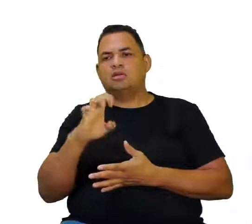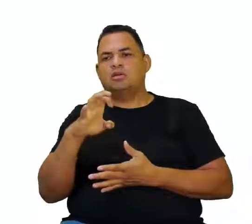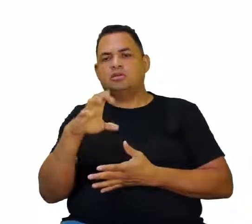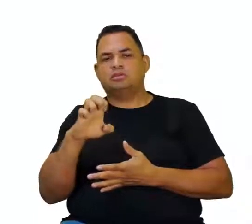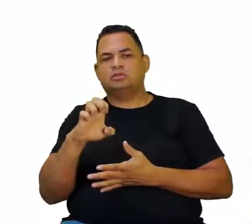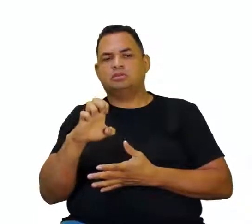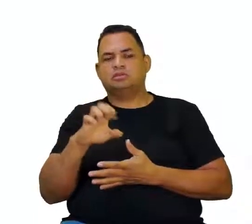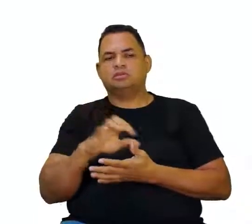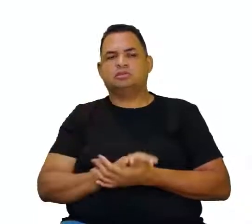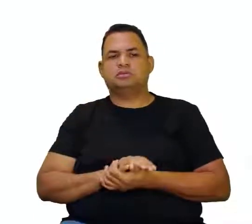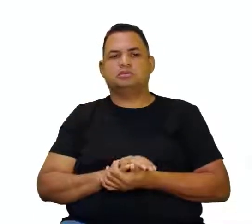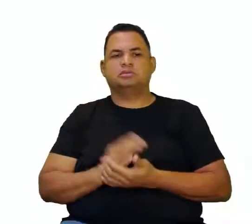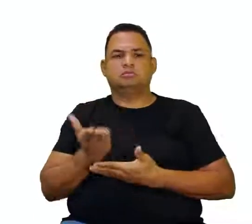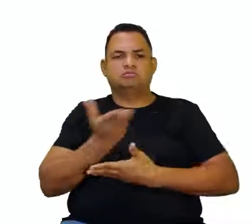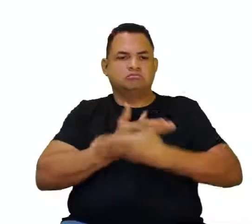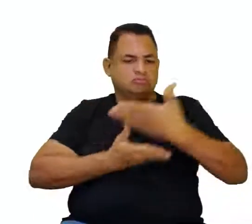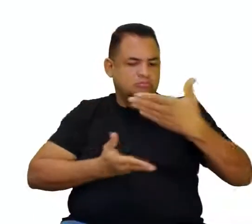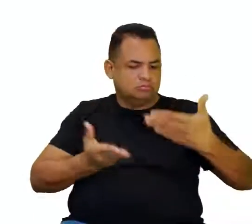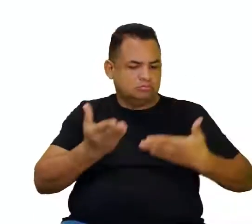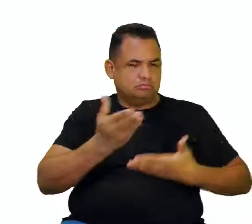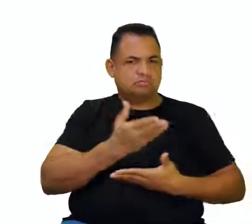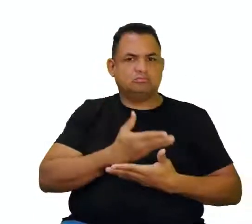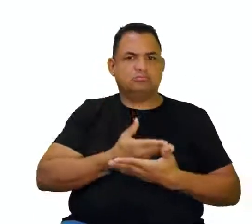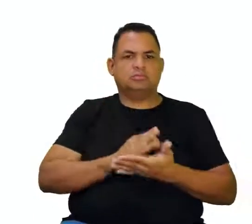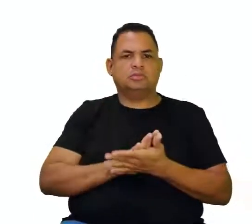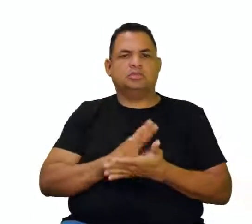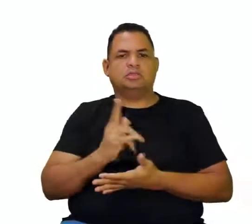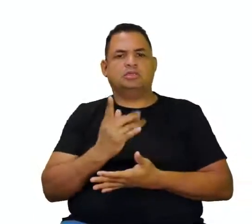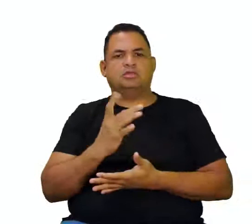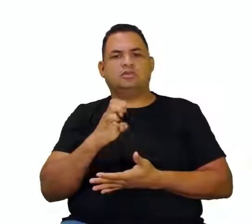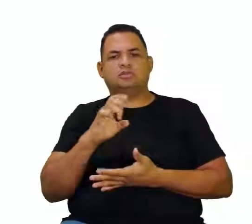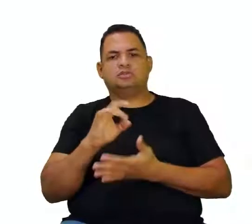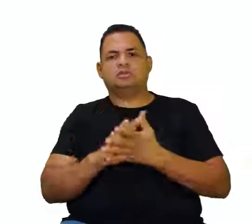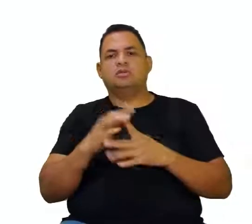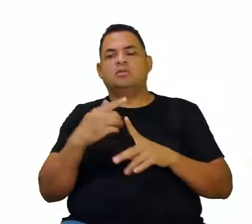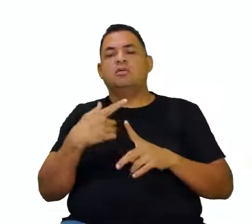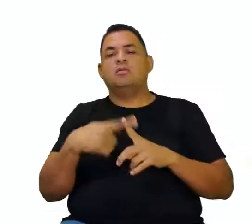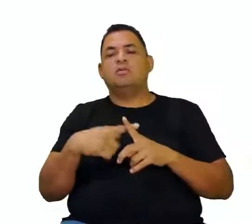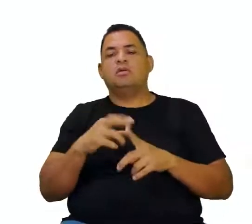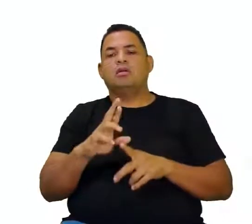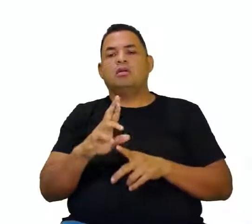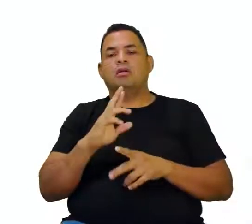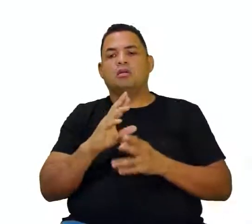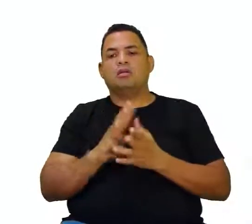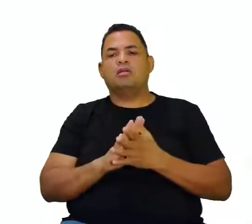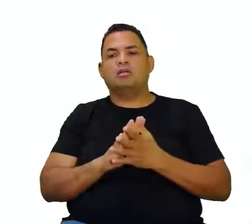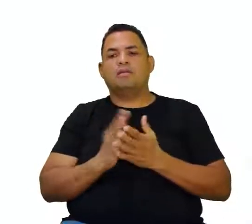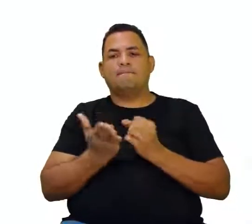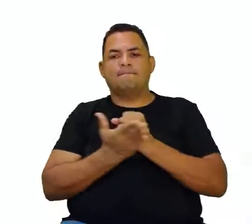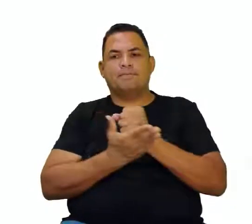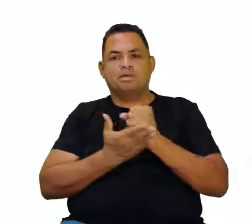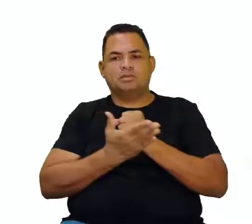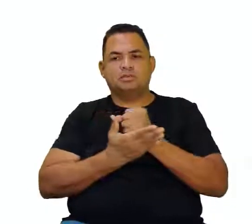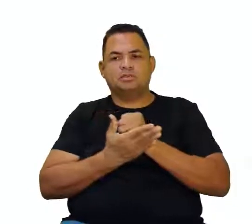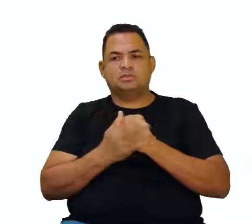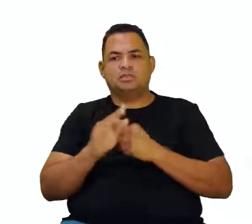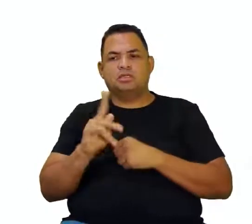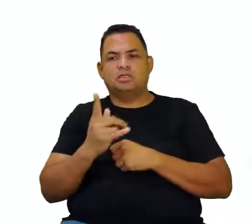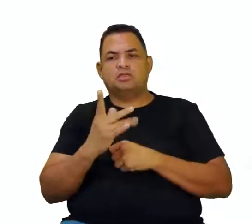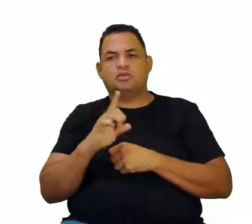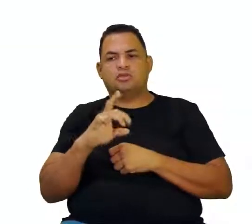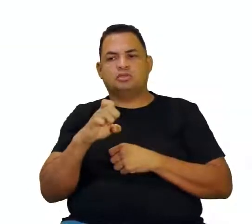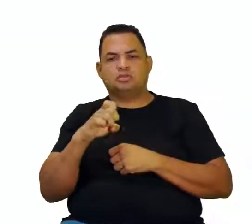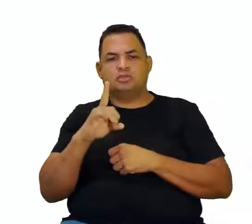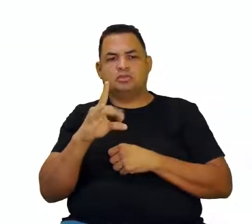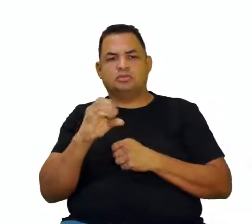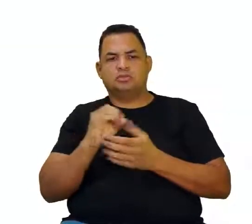seja, não interage com o hidróxido, pois resulta na base forte de hidróxido de